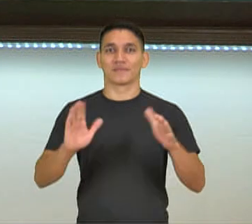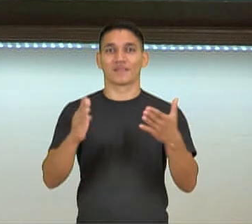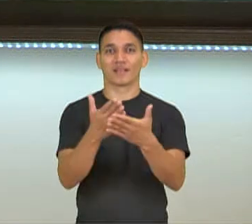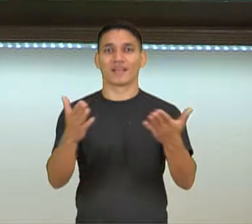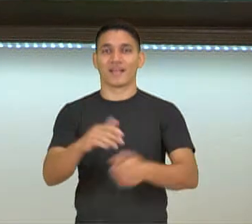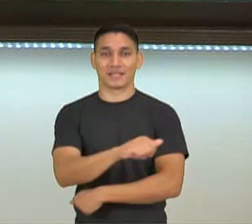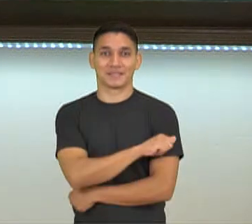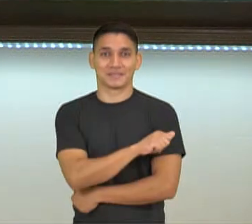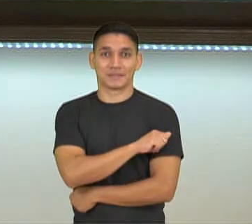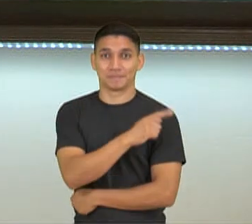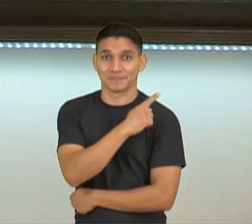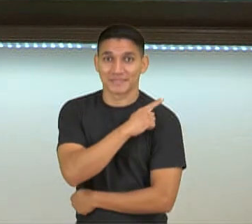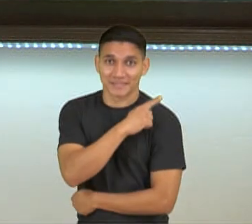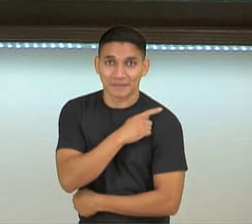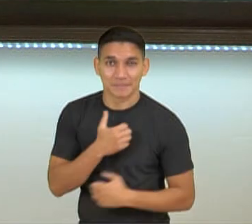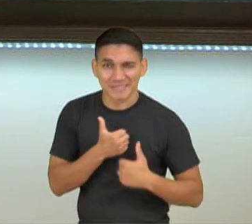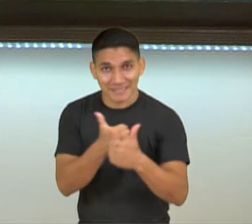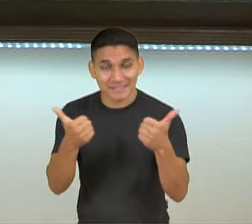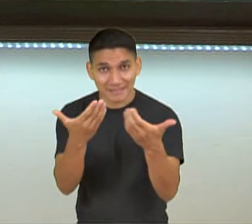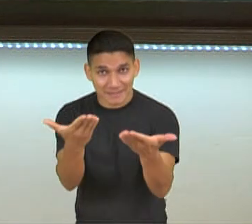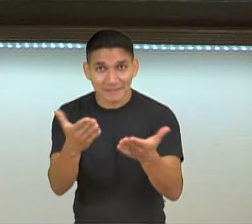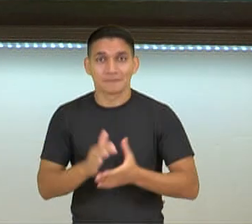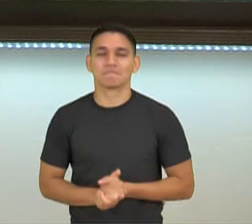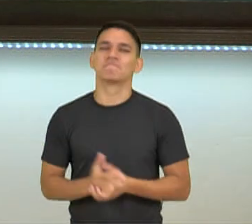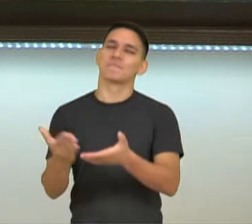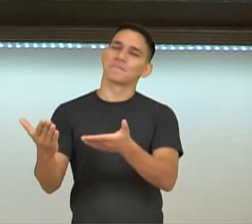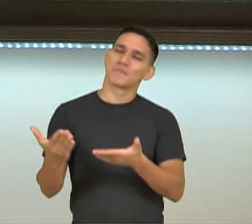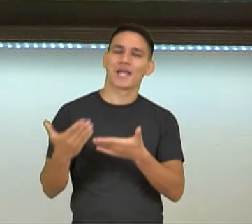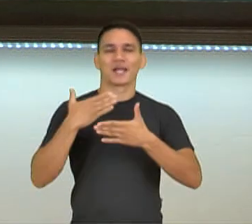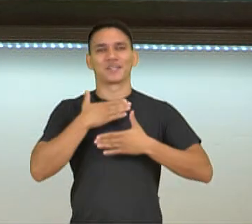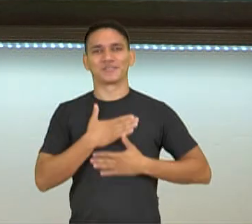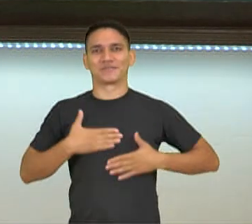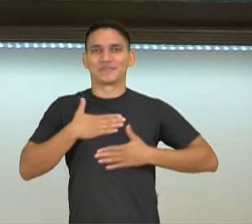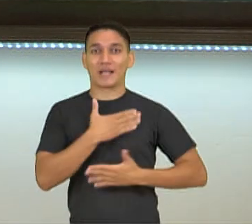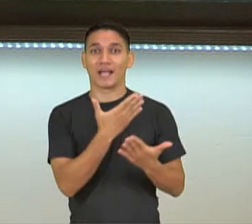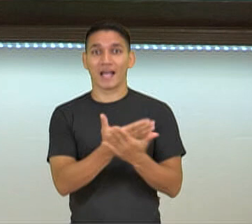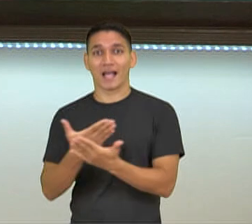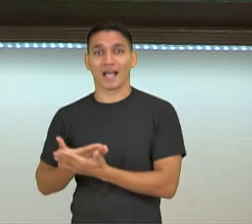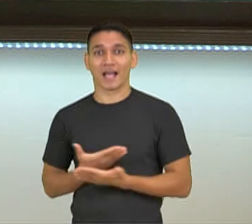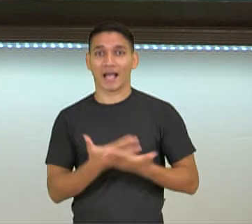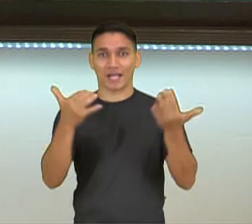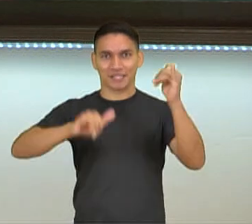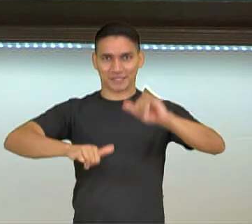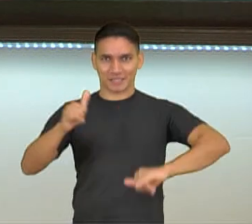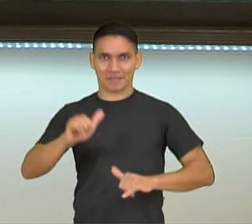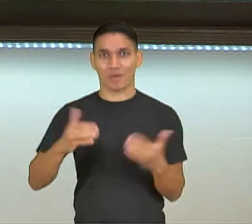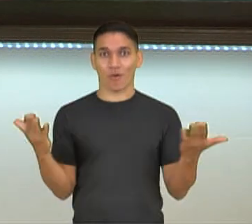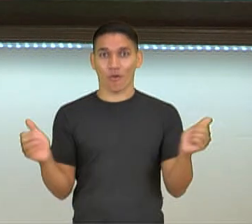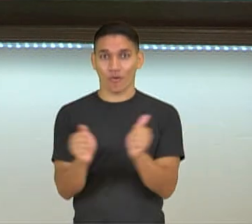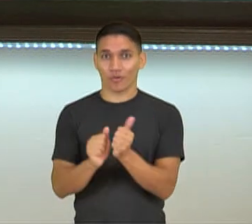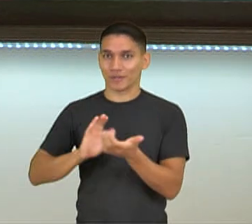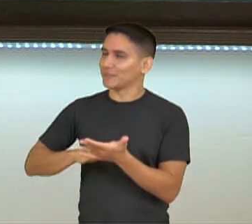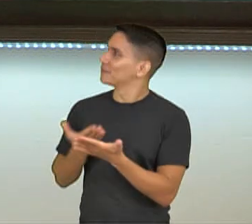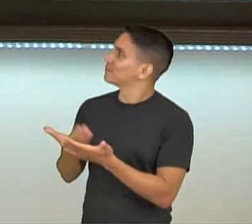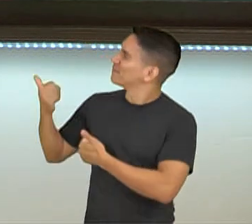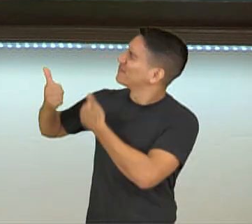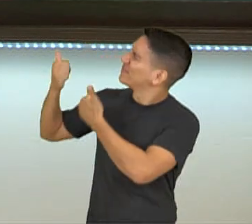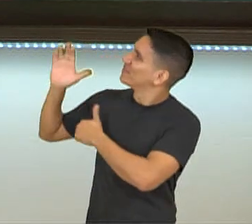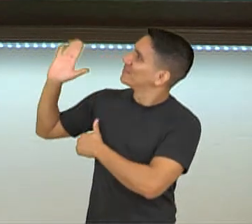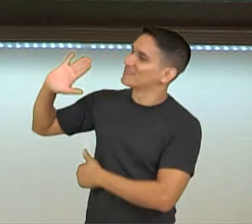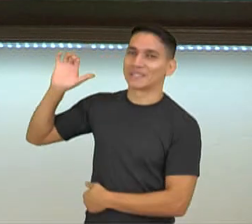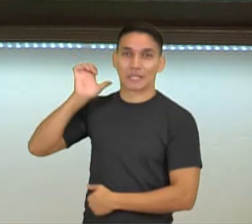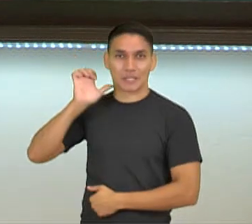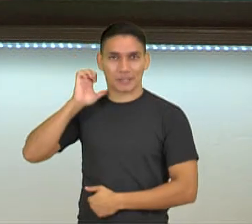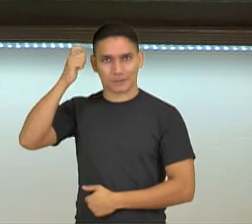Olá, estudantes da primeira série, tudo bem com vocês? Sejam bem-vindos a mais uma aula de Química. Hoje nós estamos com o Ezion, tudo bem